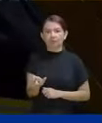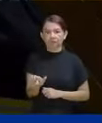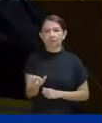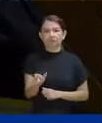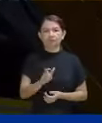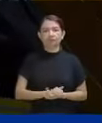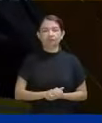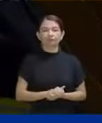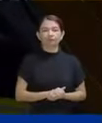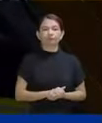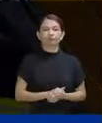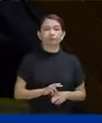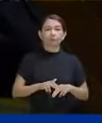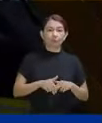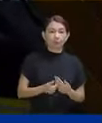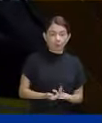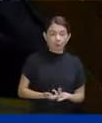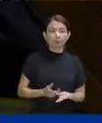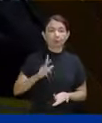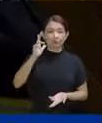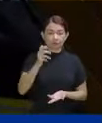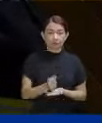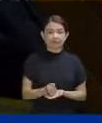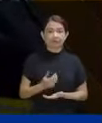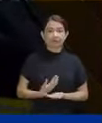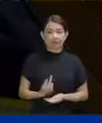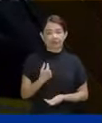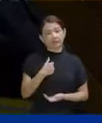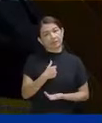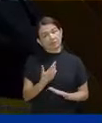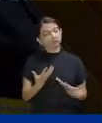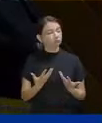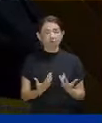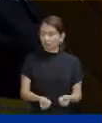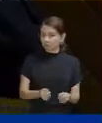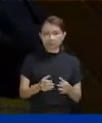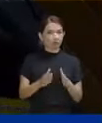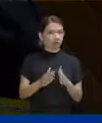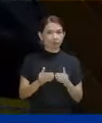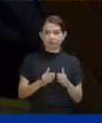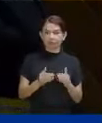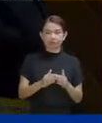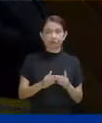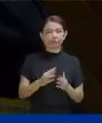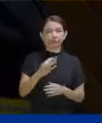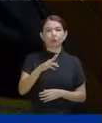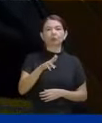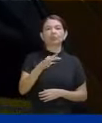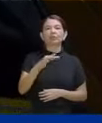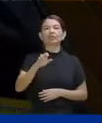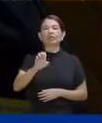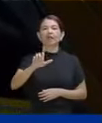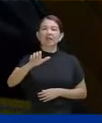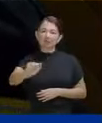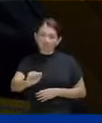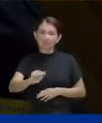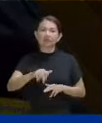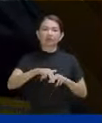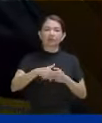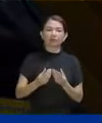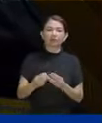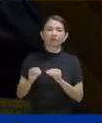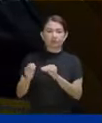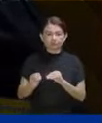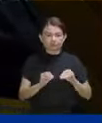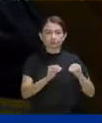demanda. Em decisão liminar, eu indeferi o pedido de tutela. Os autos foram ao Ministério Público Eleitoral para cumprimento